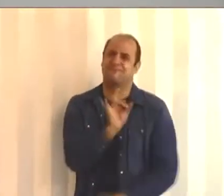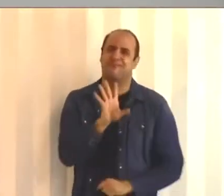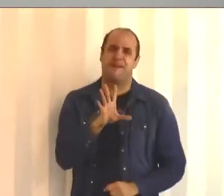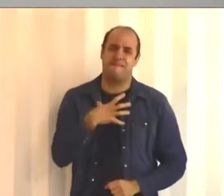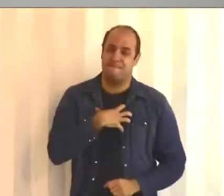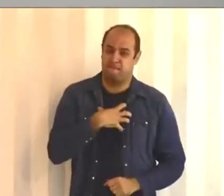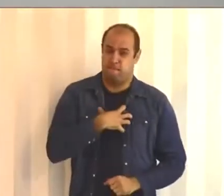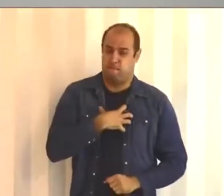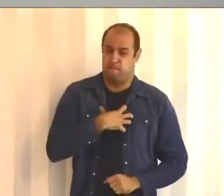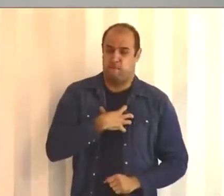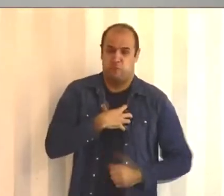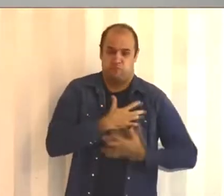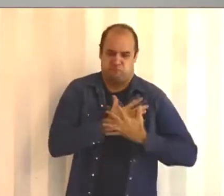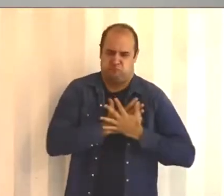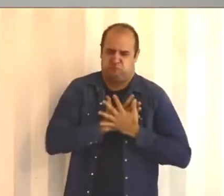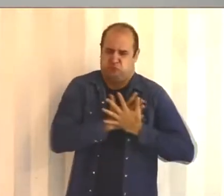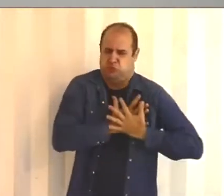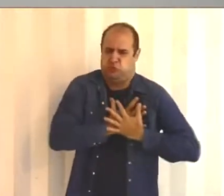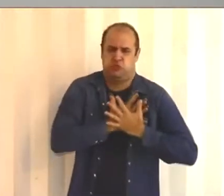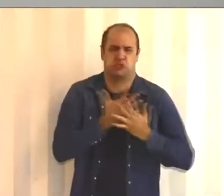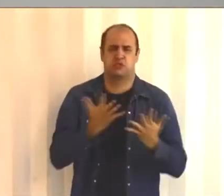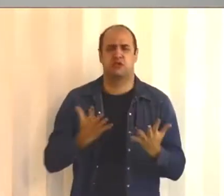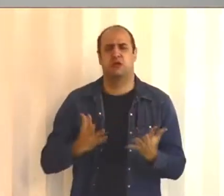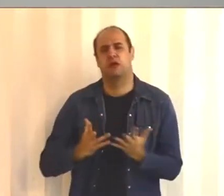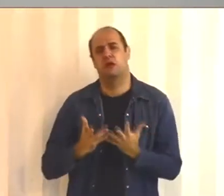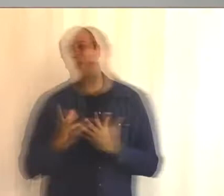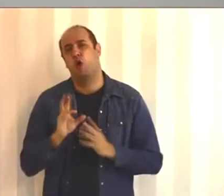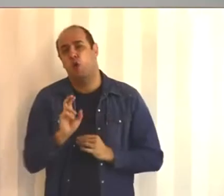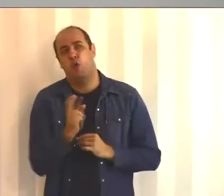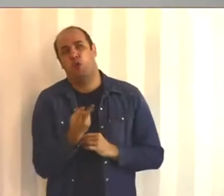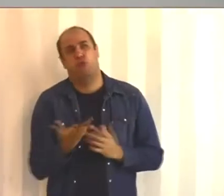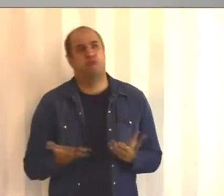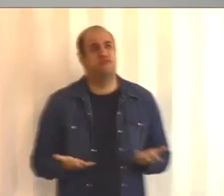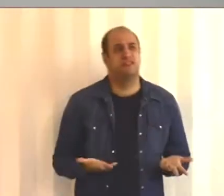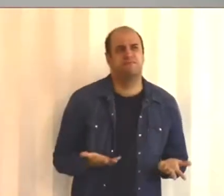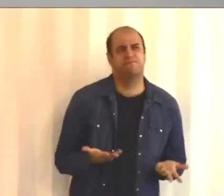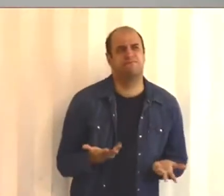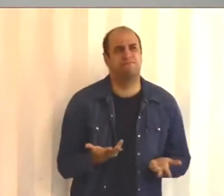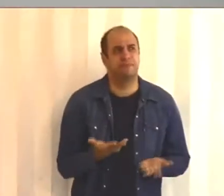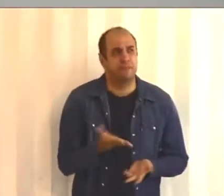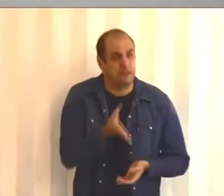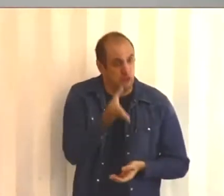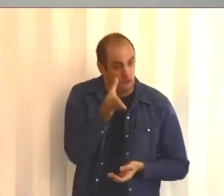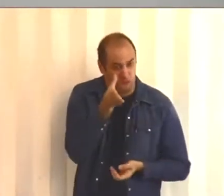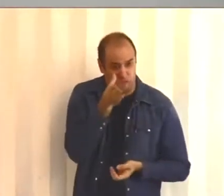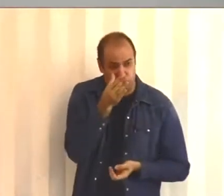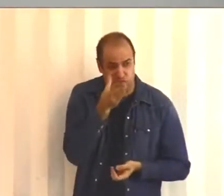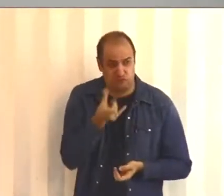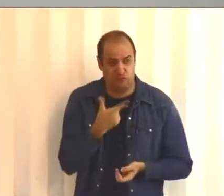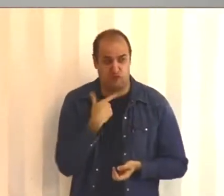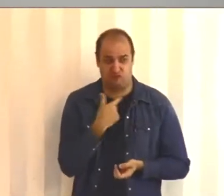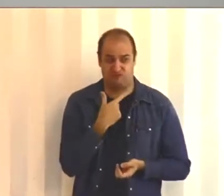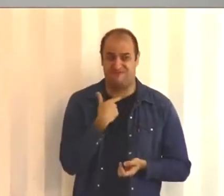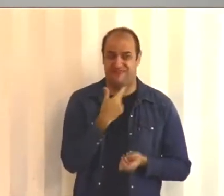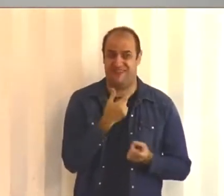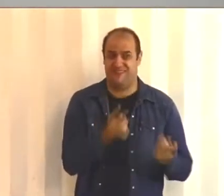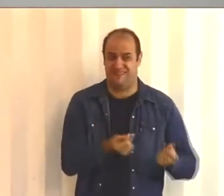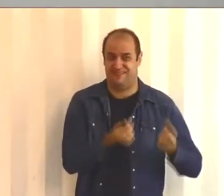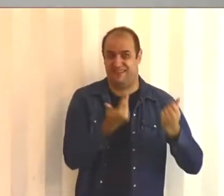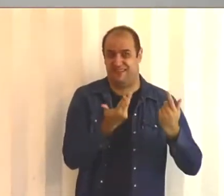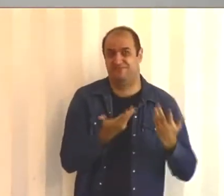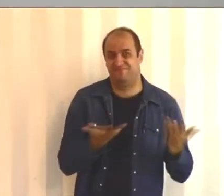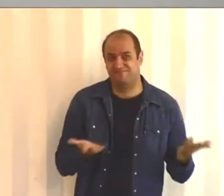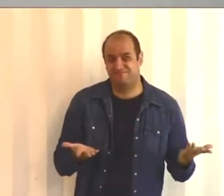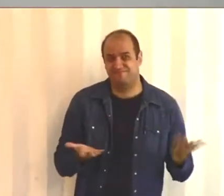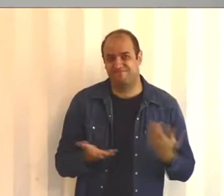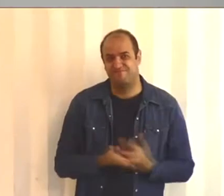na paixão muitas vezes, ou em outras situações até por interesse, de certa forma. Nós